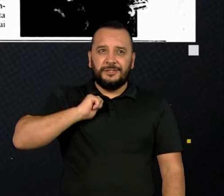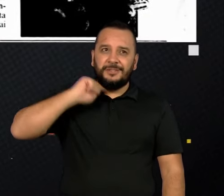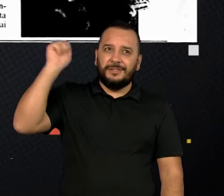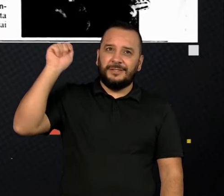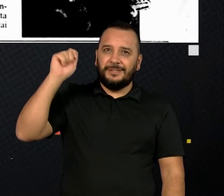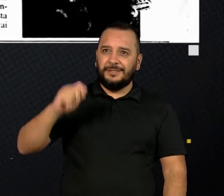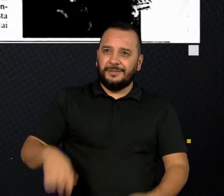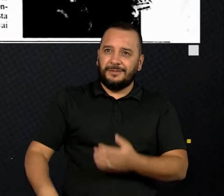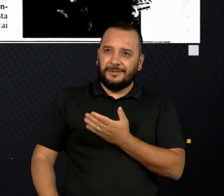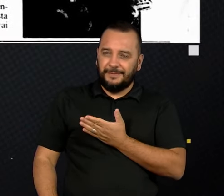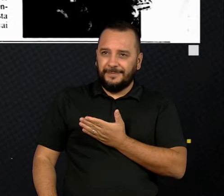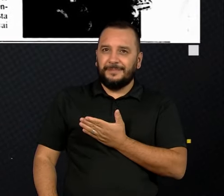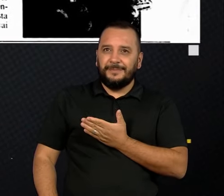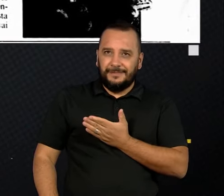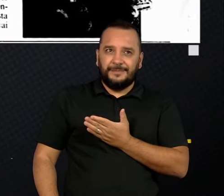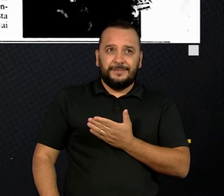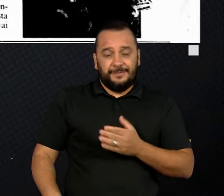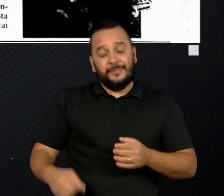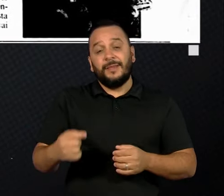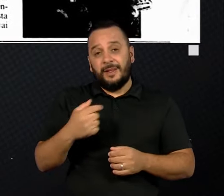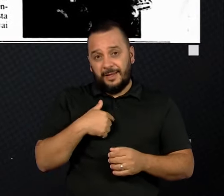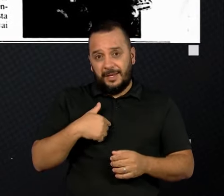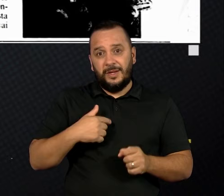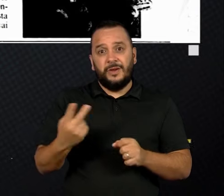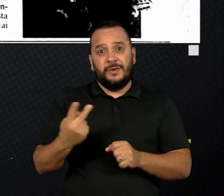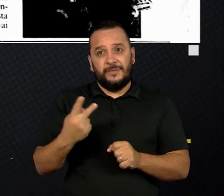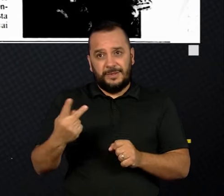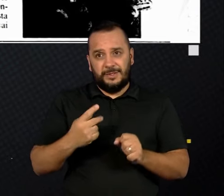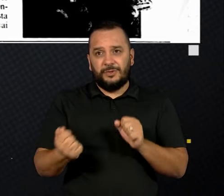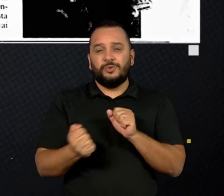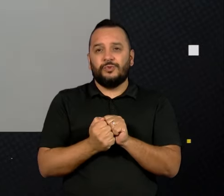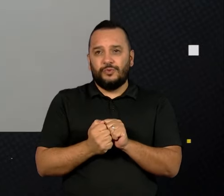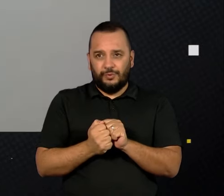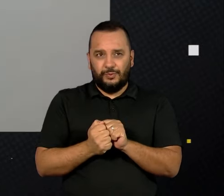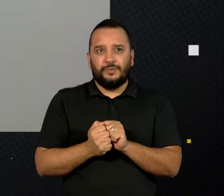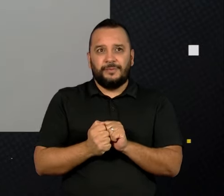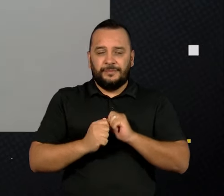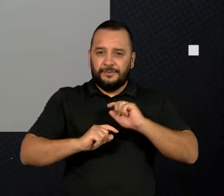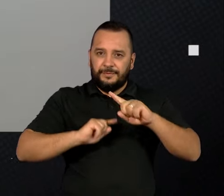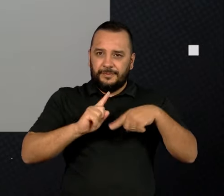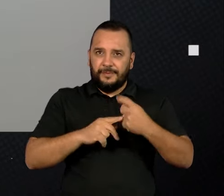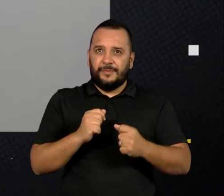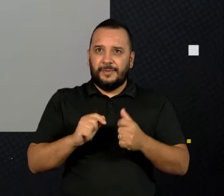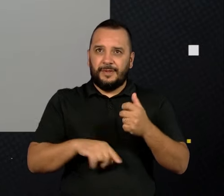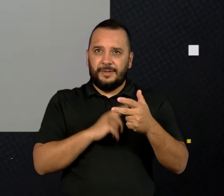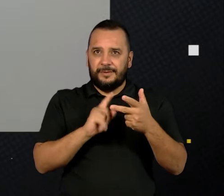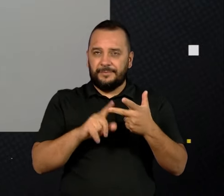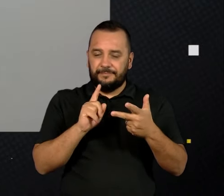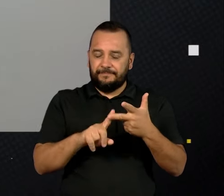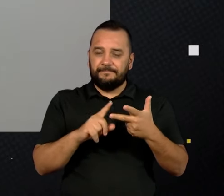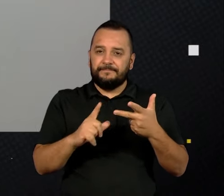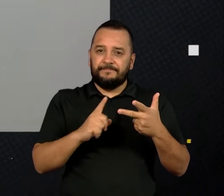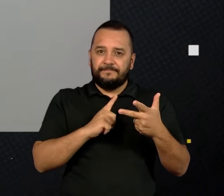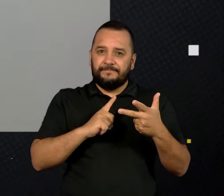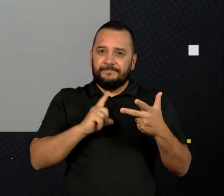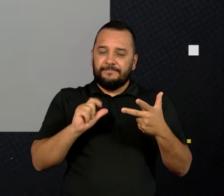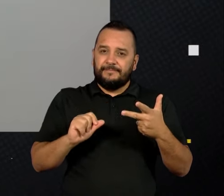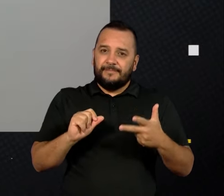que você quis que eu fizesse, fizemos juntos. Depois a gente fez,